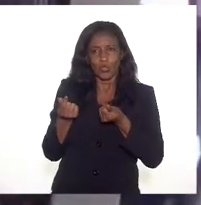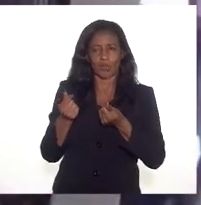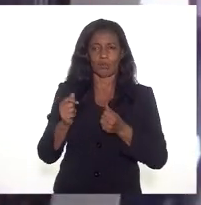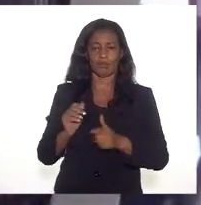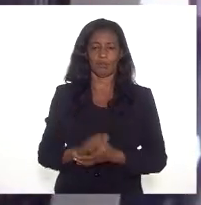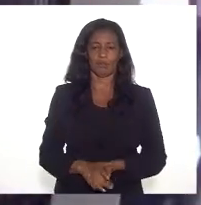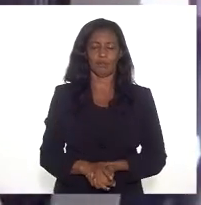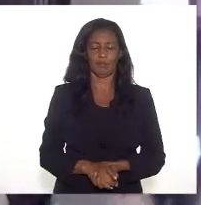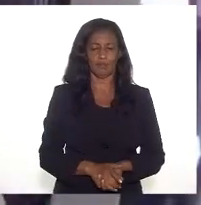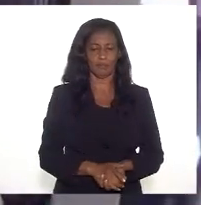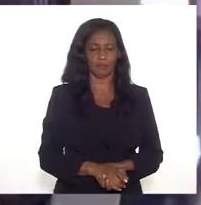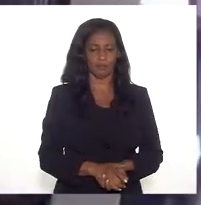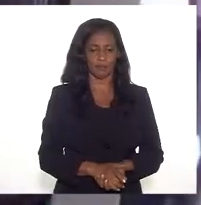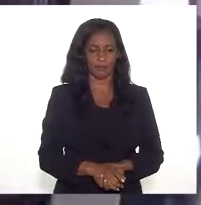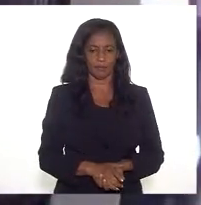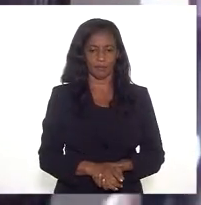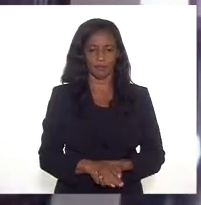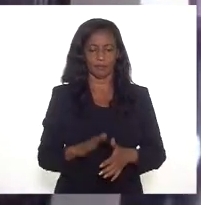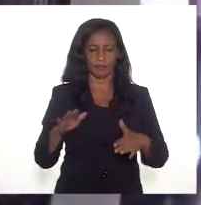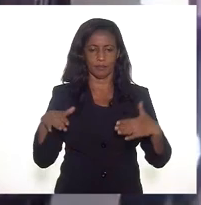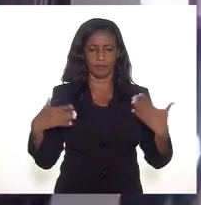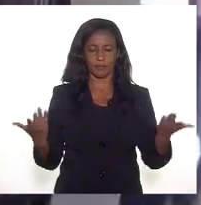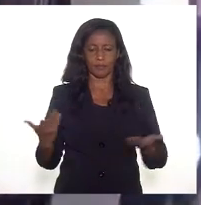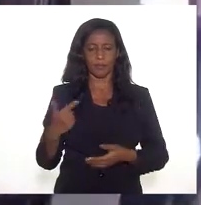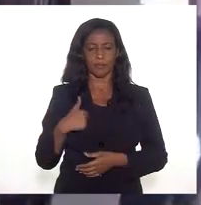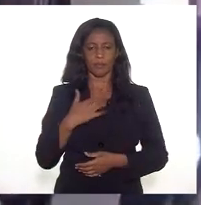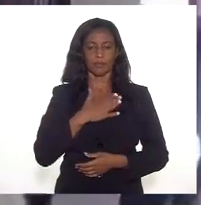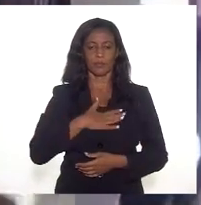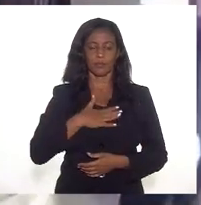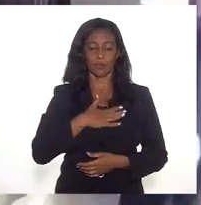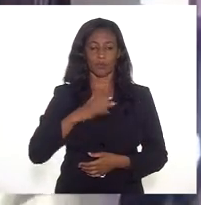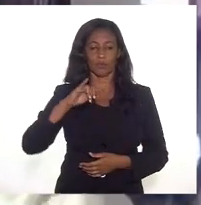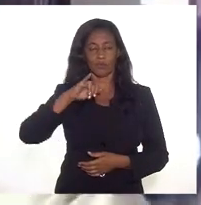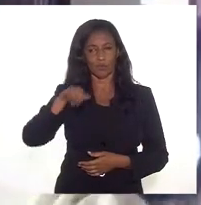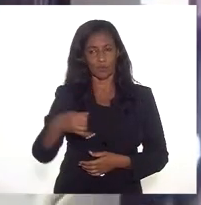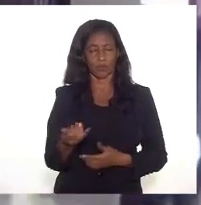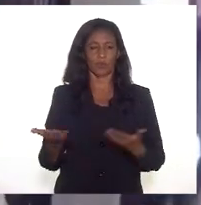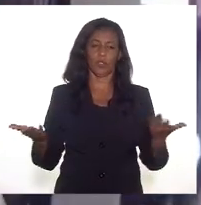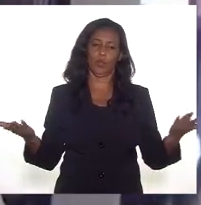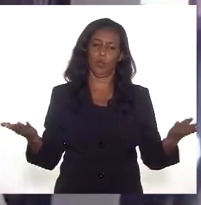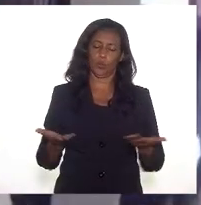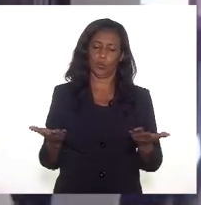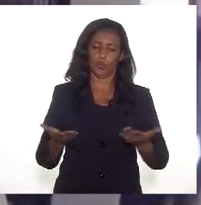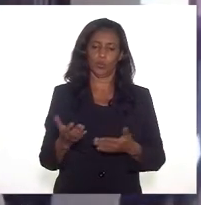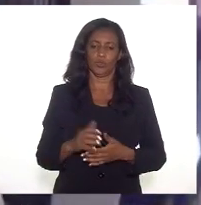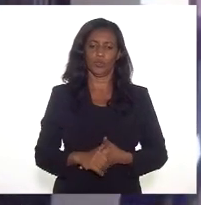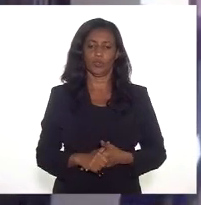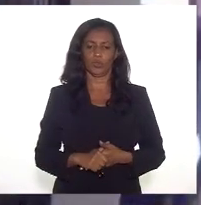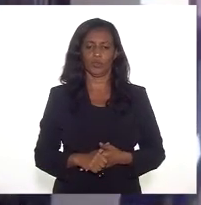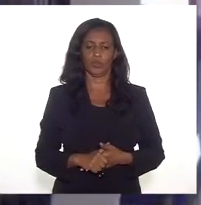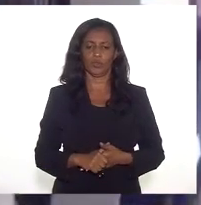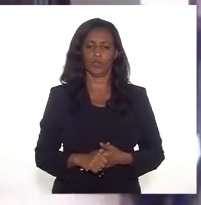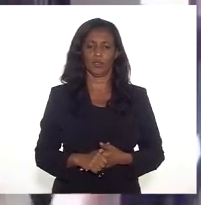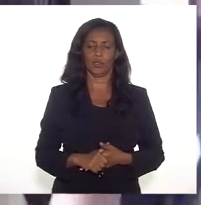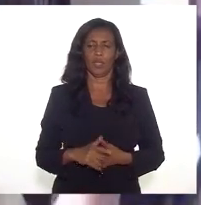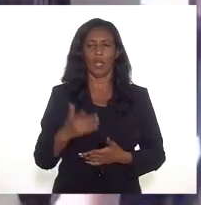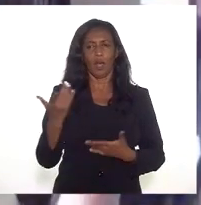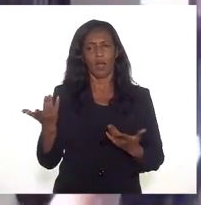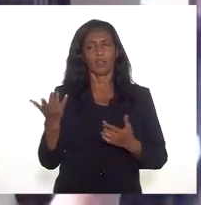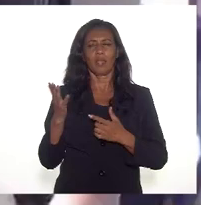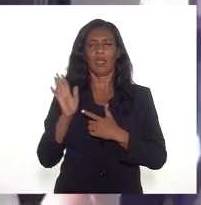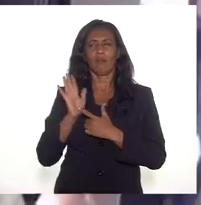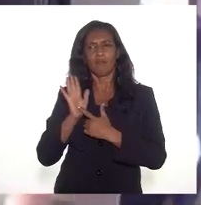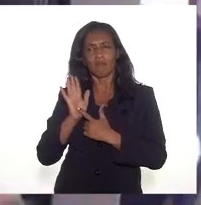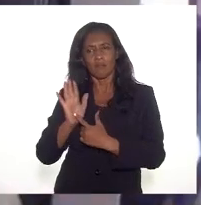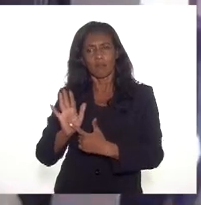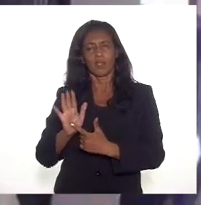executado, né? Então, eu gostaria de fazer, aproveitar hoje esse espaço, até uma espécie de prestação de